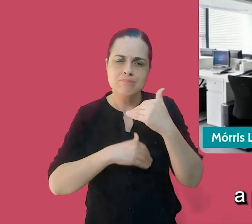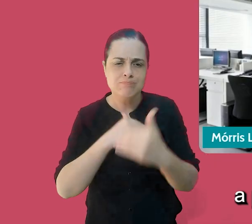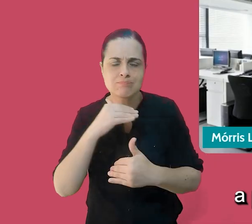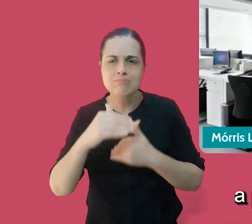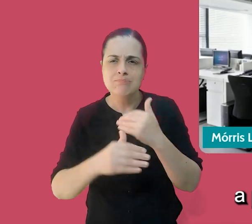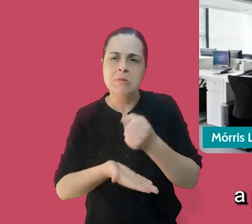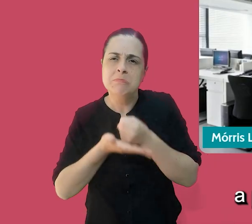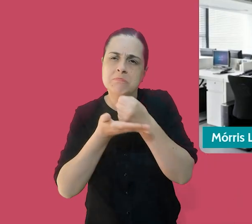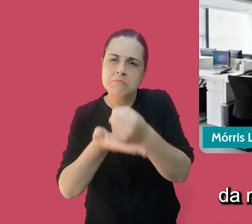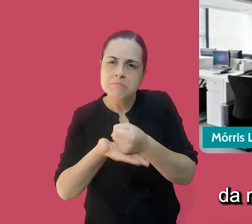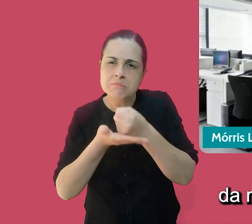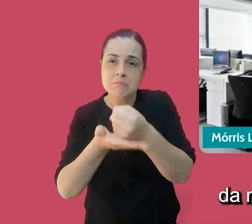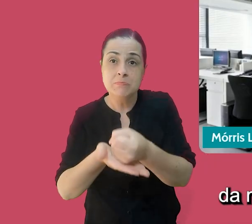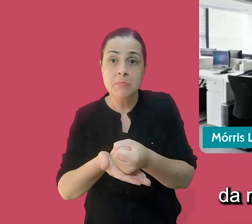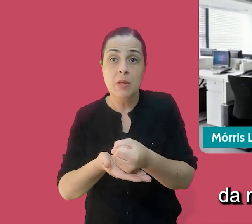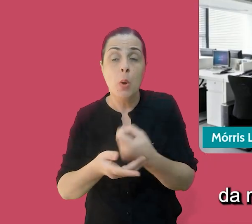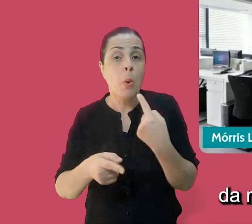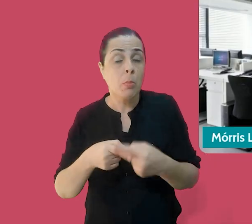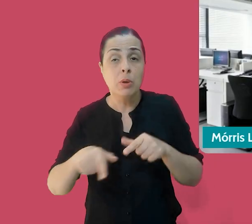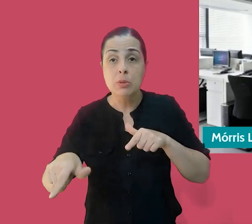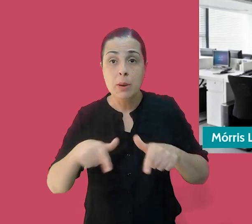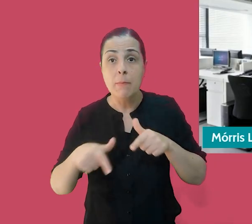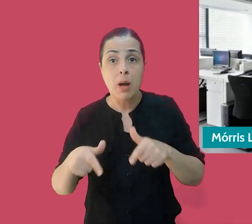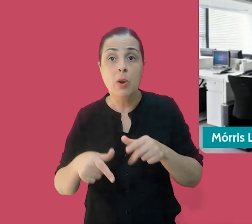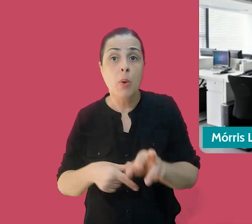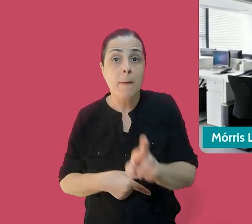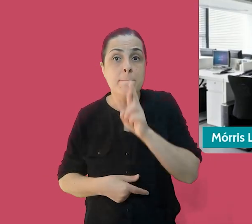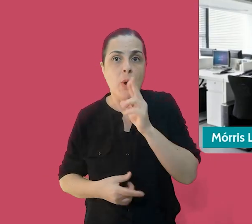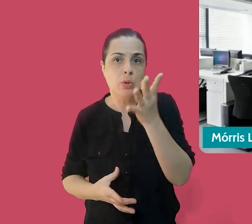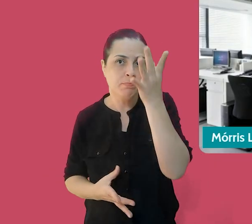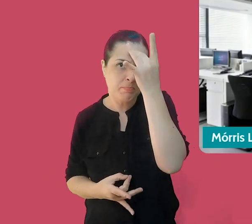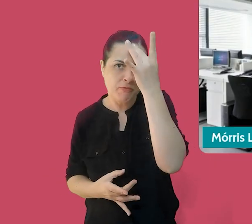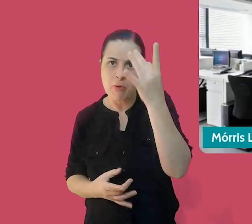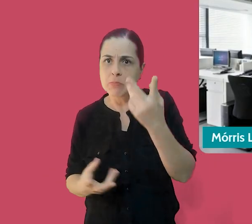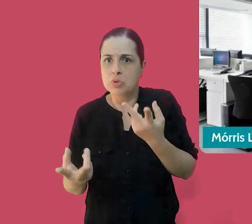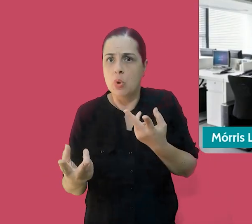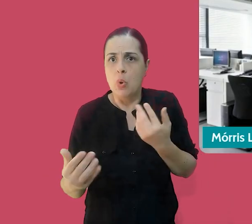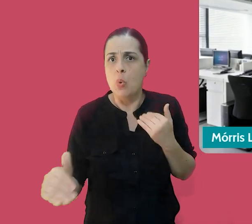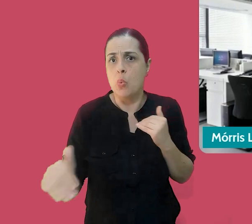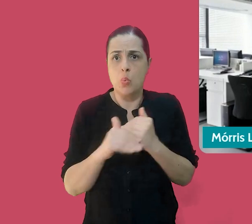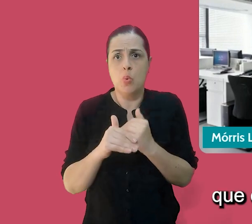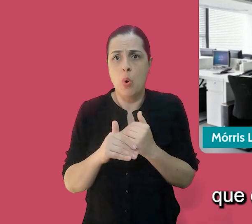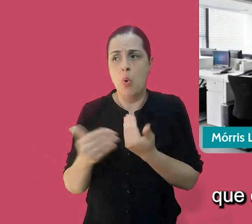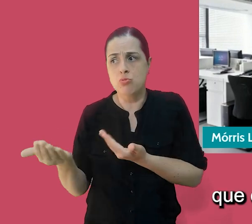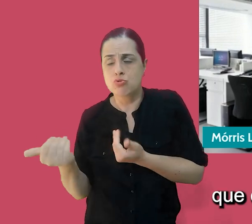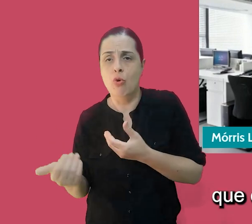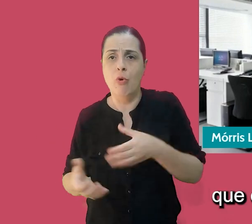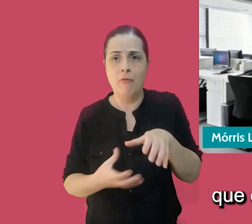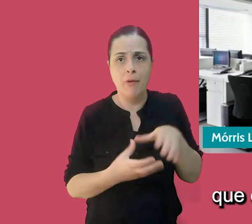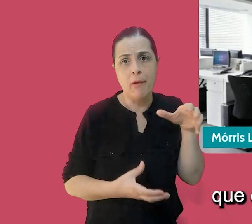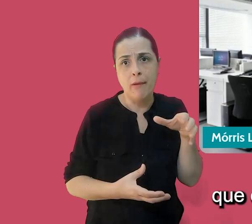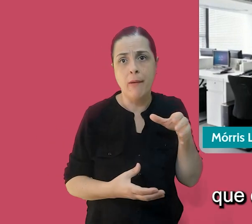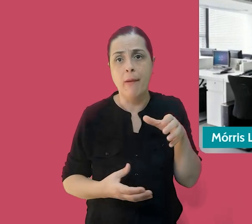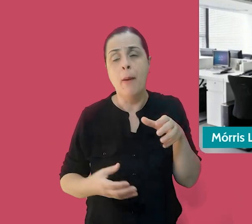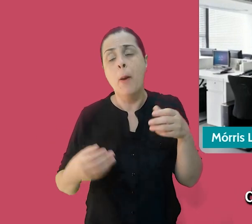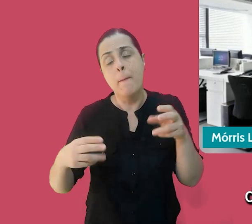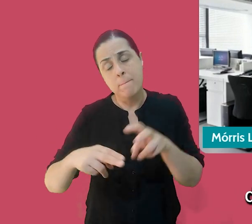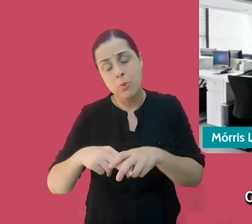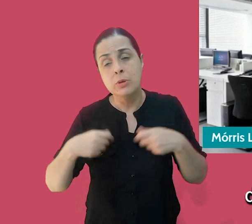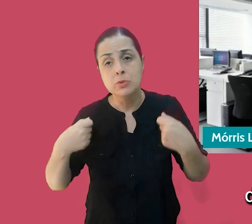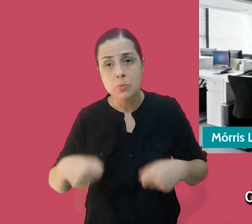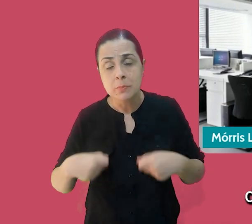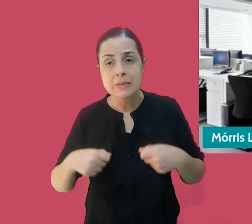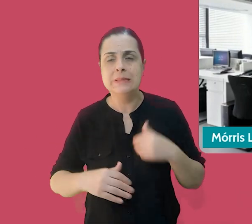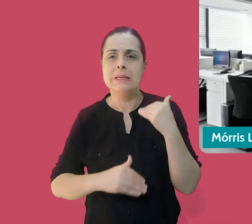a possibilidade de performar da mesma forma que os jovens. Então, olha muito para o desenvolvimento, que é o tal do lifelong learning,